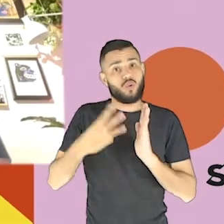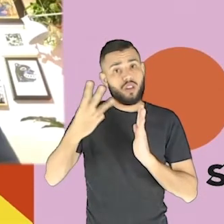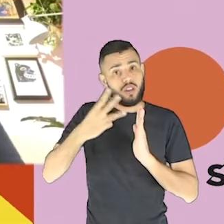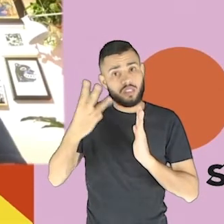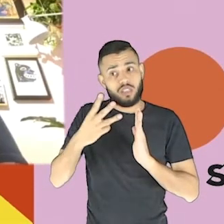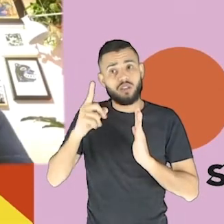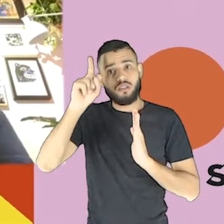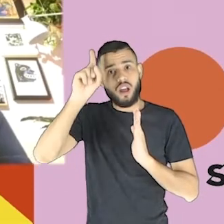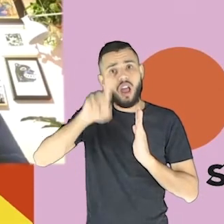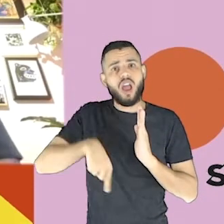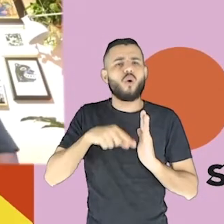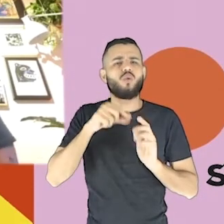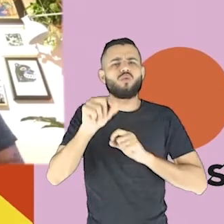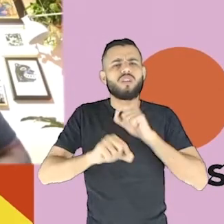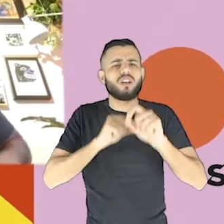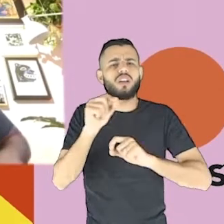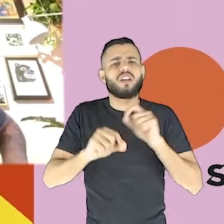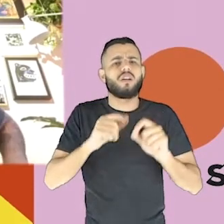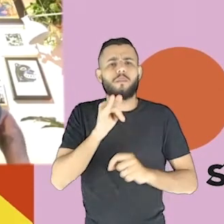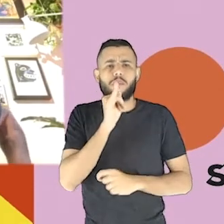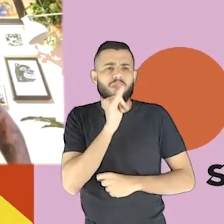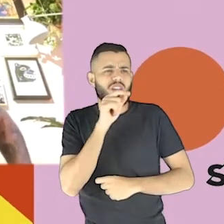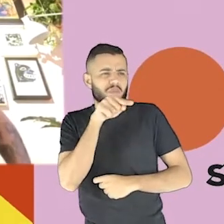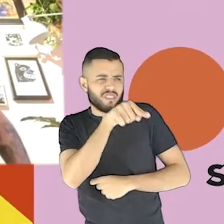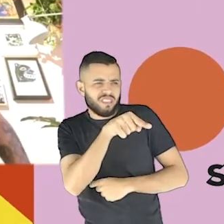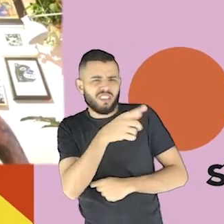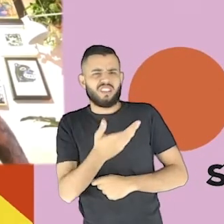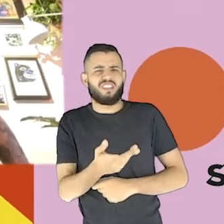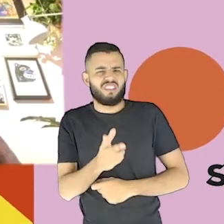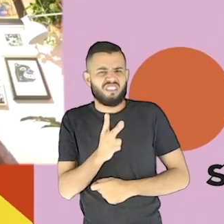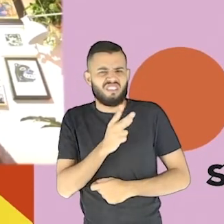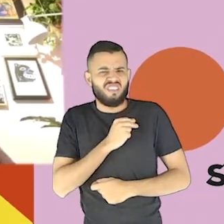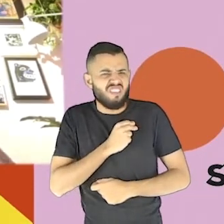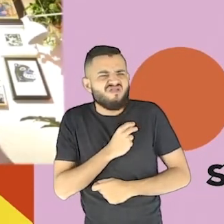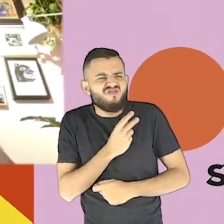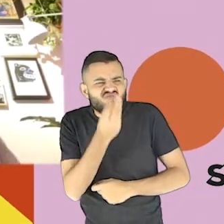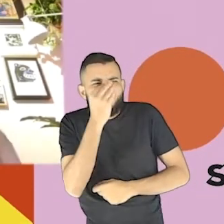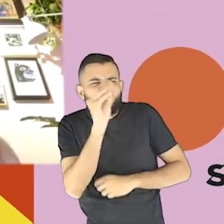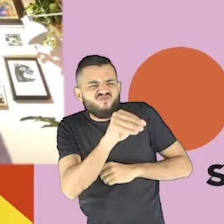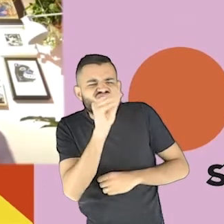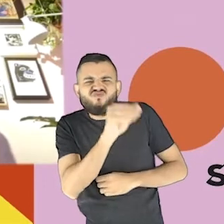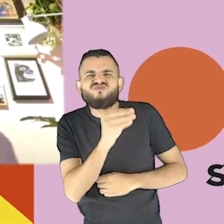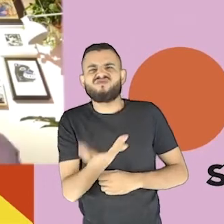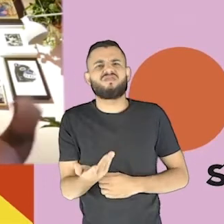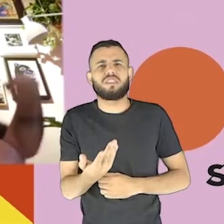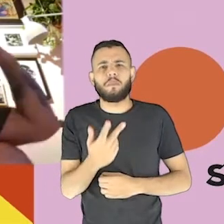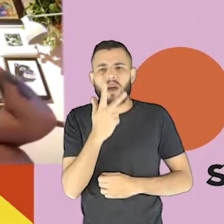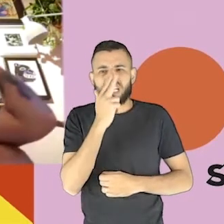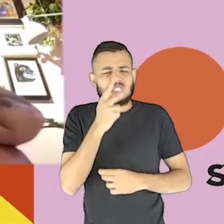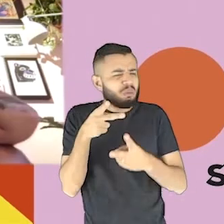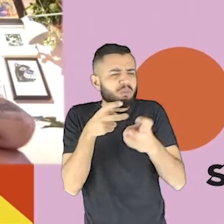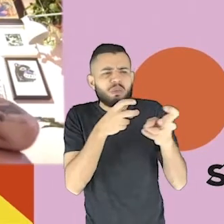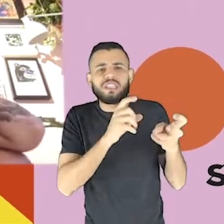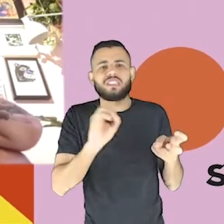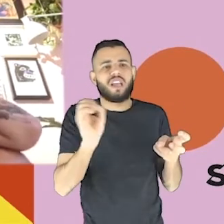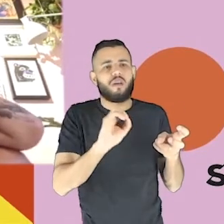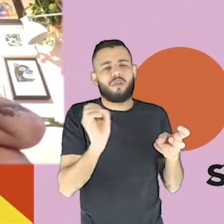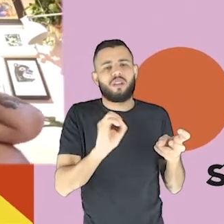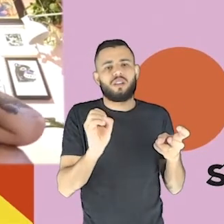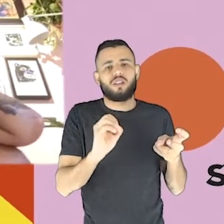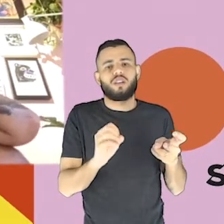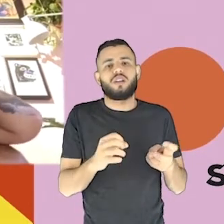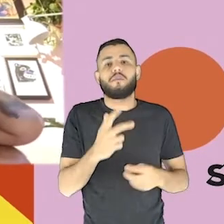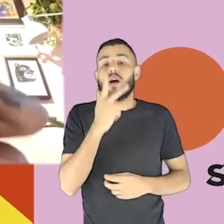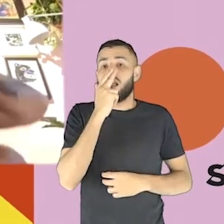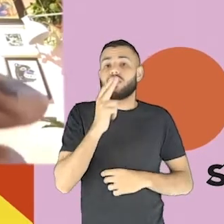é a invisibilização no corpo gordo. E como é que se dá essa invisibilização, né? Invisibilização. Ela se dá,